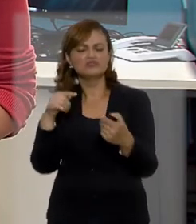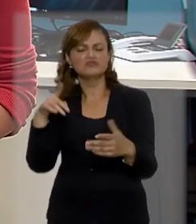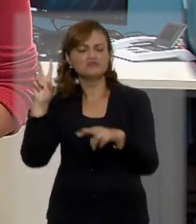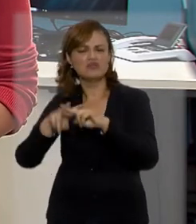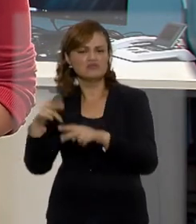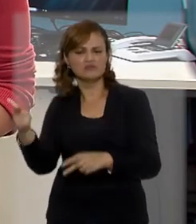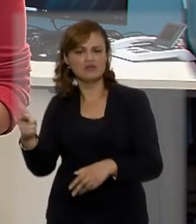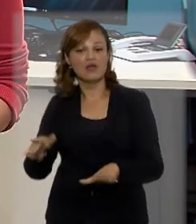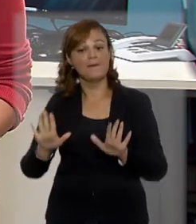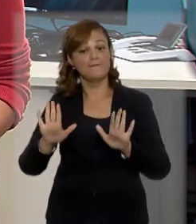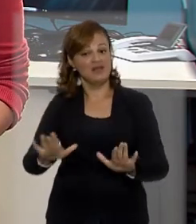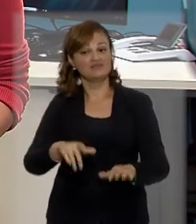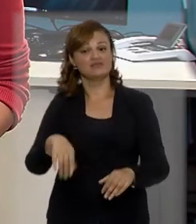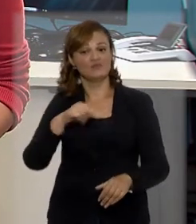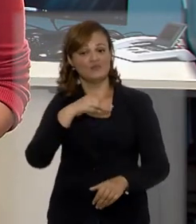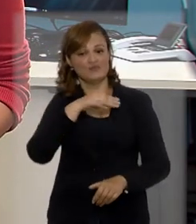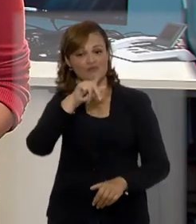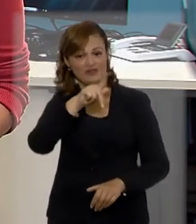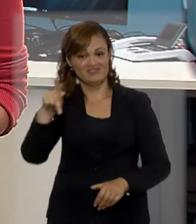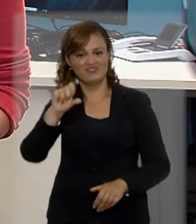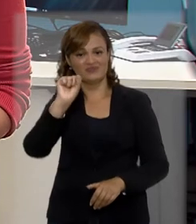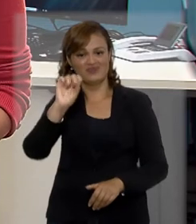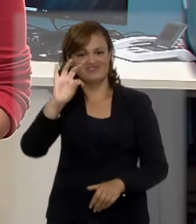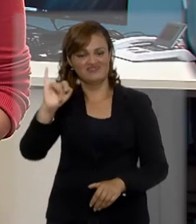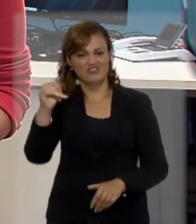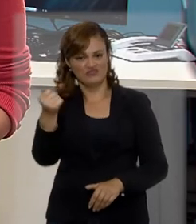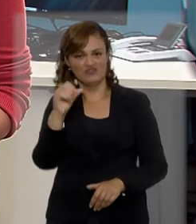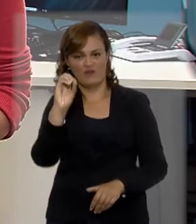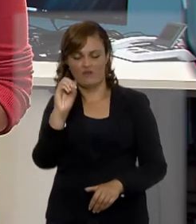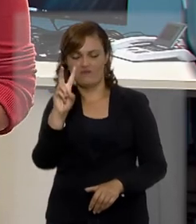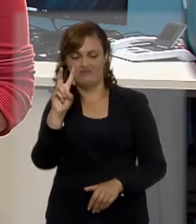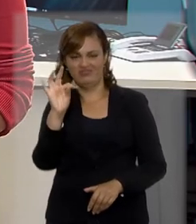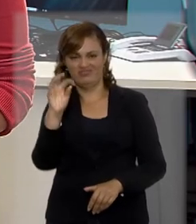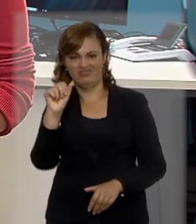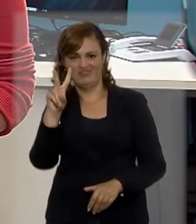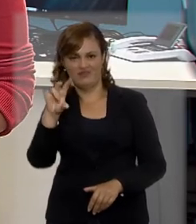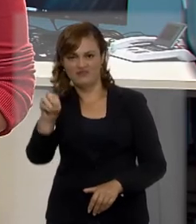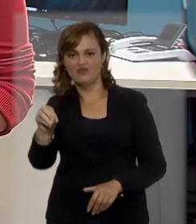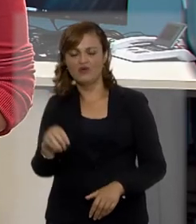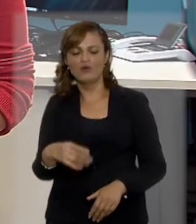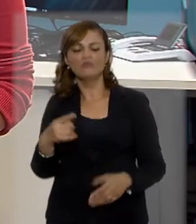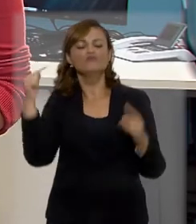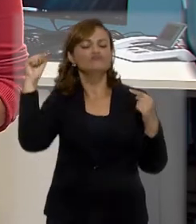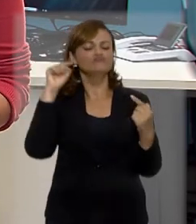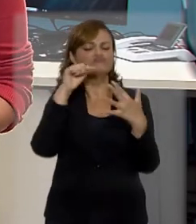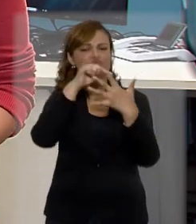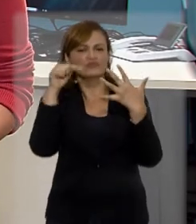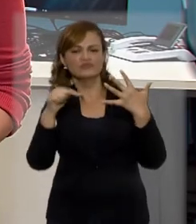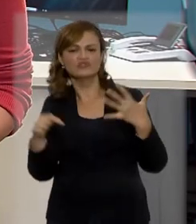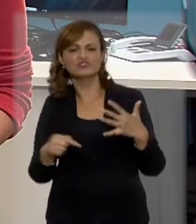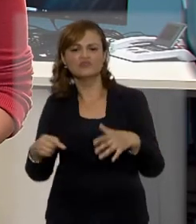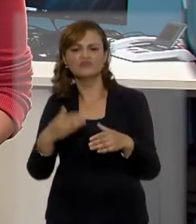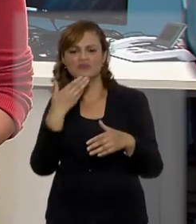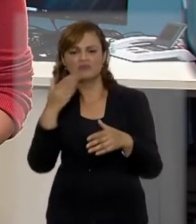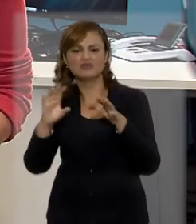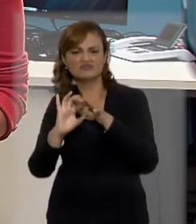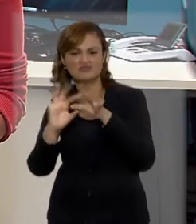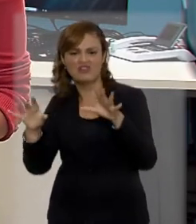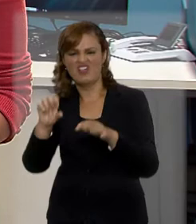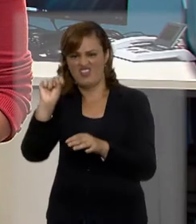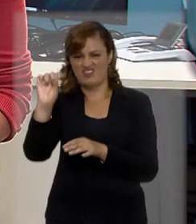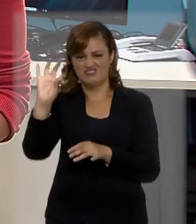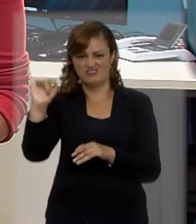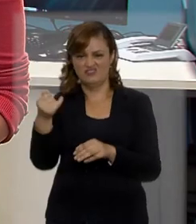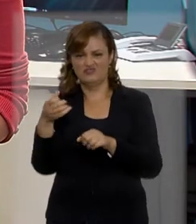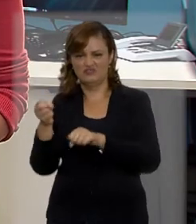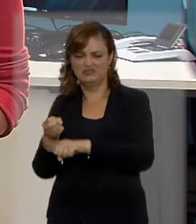prisão. Mas o presidente do STJ, ministro João Otávio de Noronha, afirmou que não haviam motivos suficientes para justificar a atuação